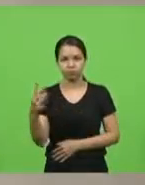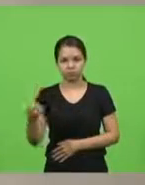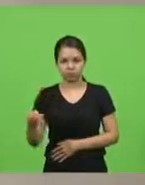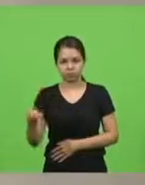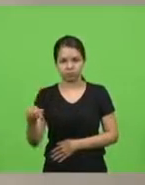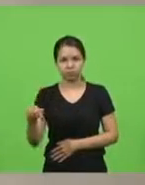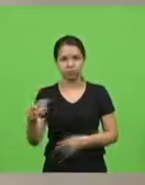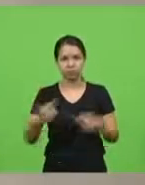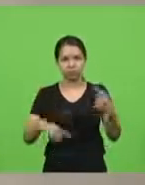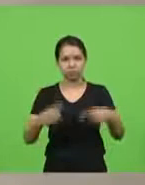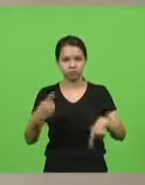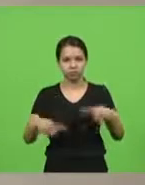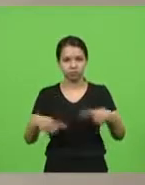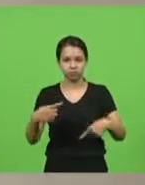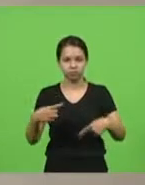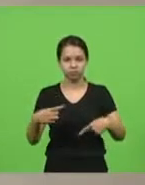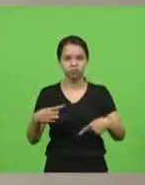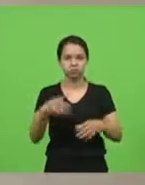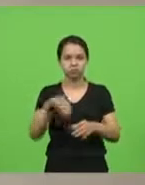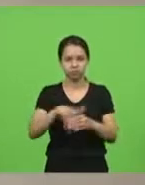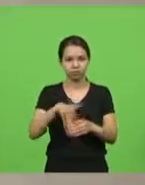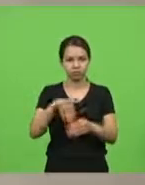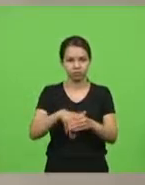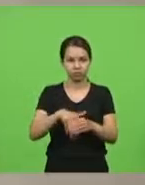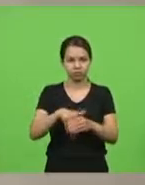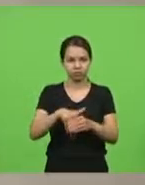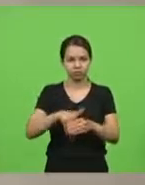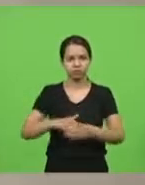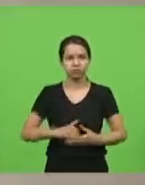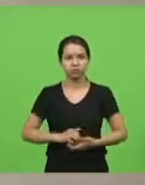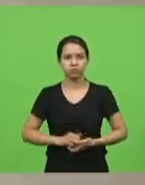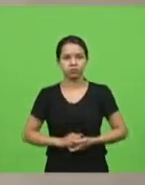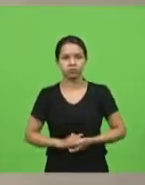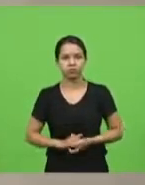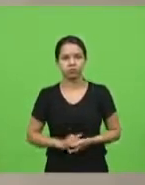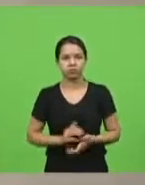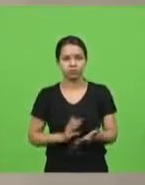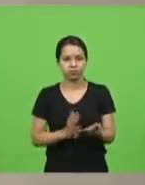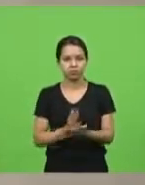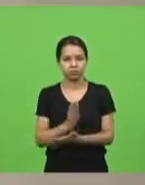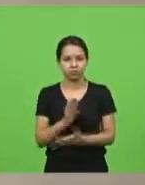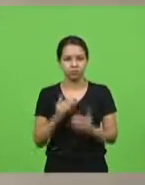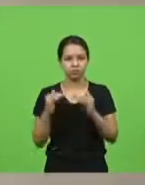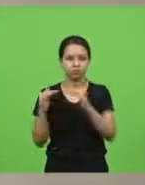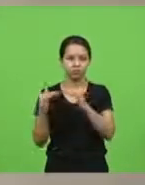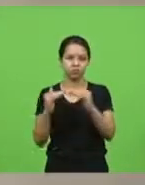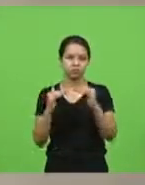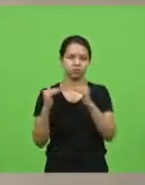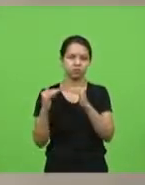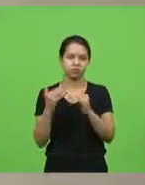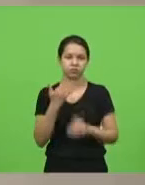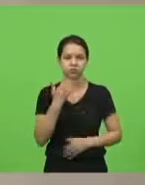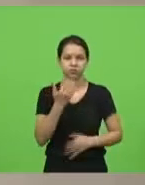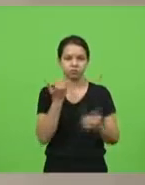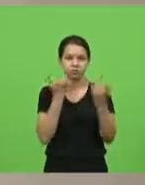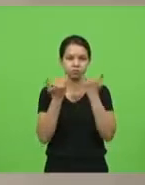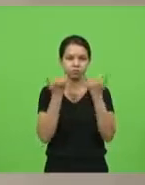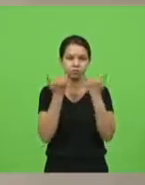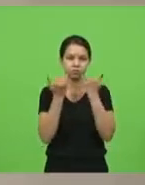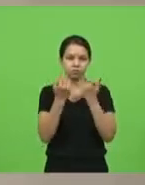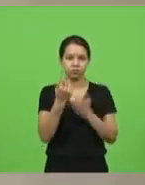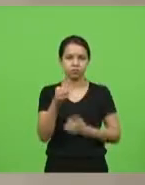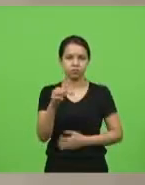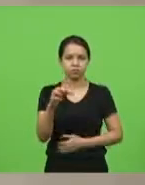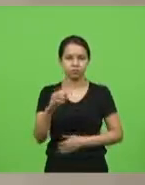quem queira discutir, em votação, deputados que aprovam permanência como se encontra, aprovado por unanimidade. Pedido de informação 170,